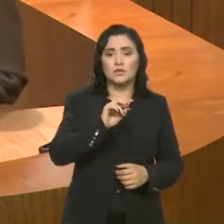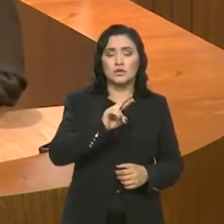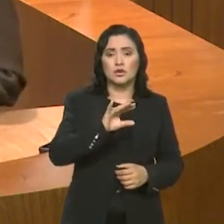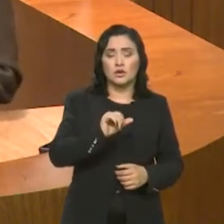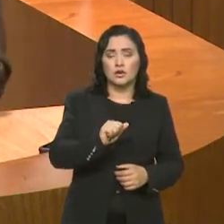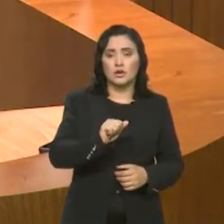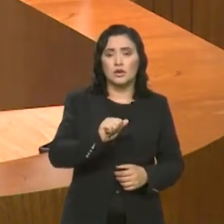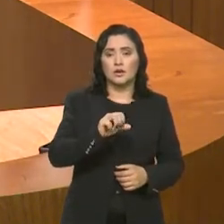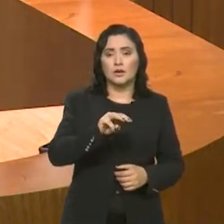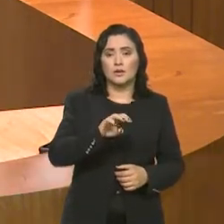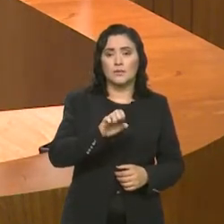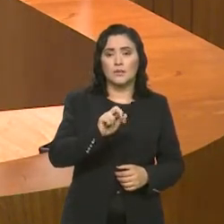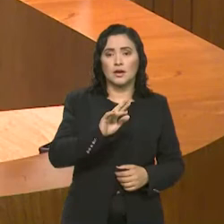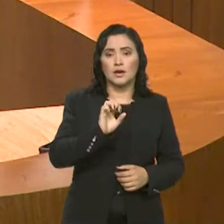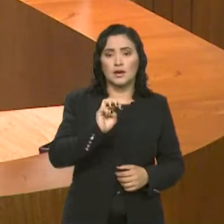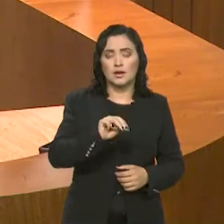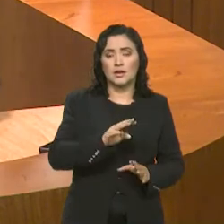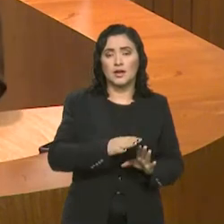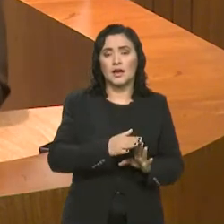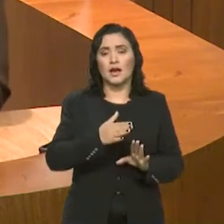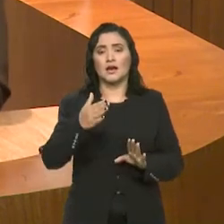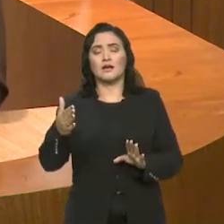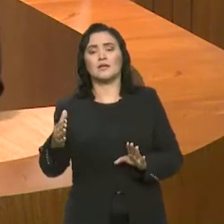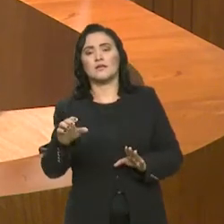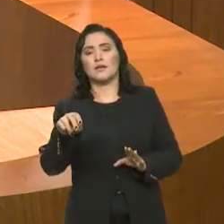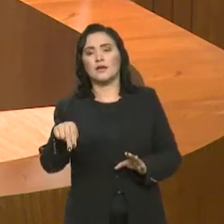isso, deputado Hélio?